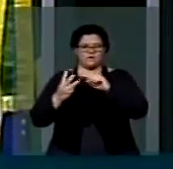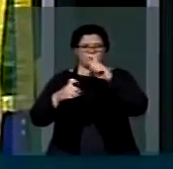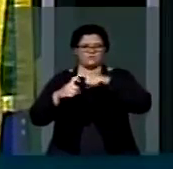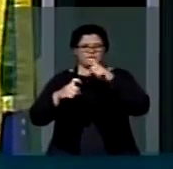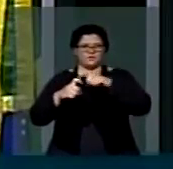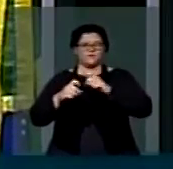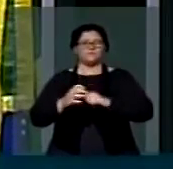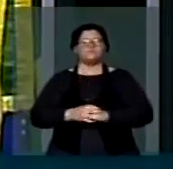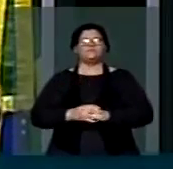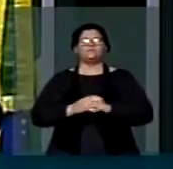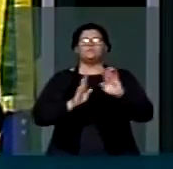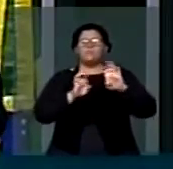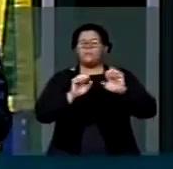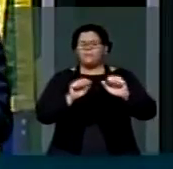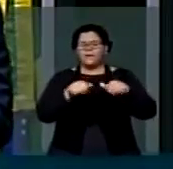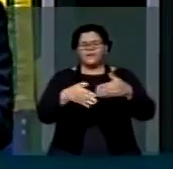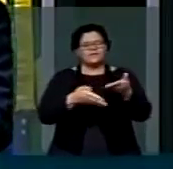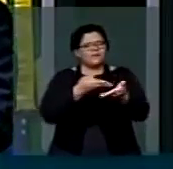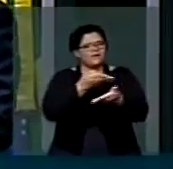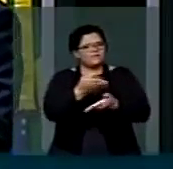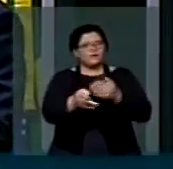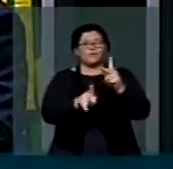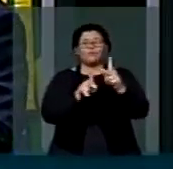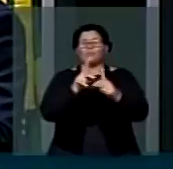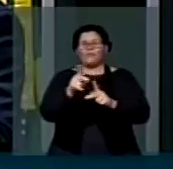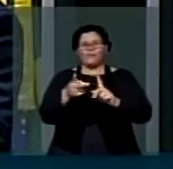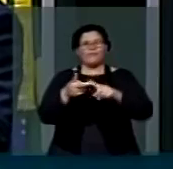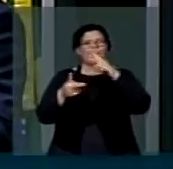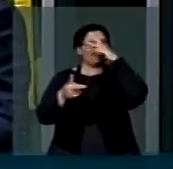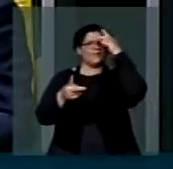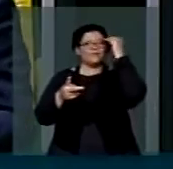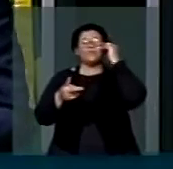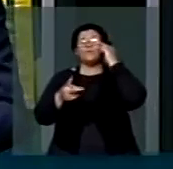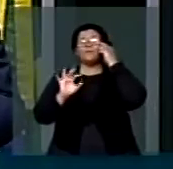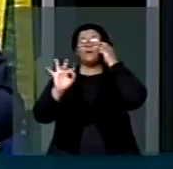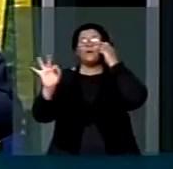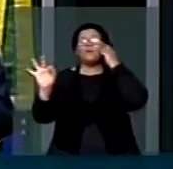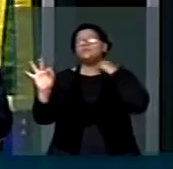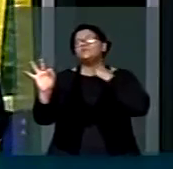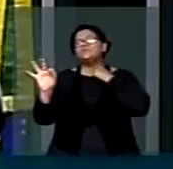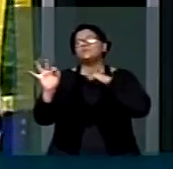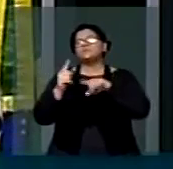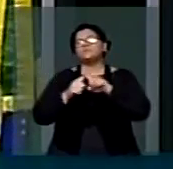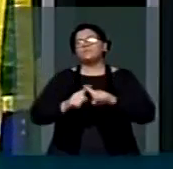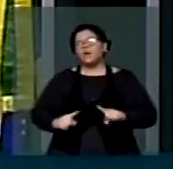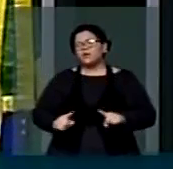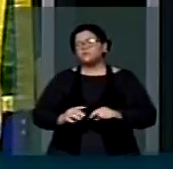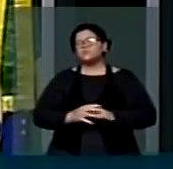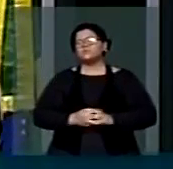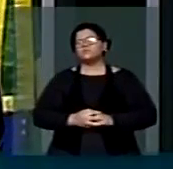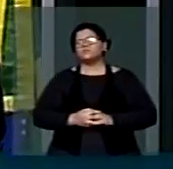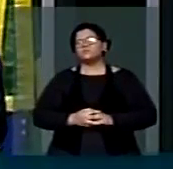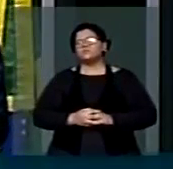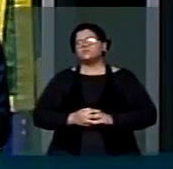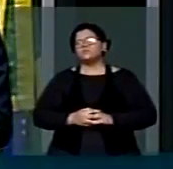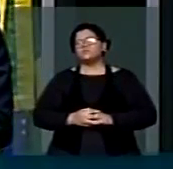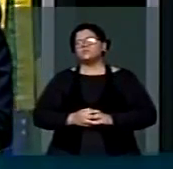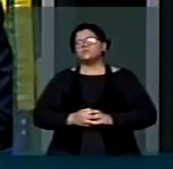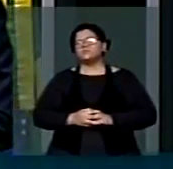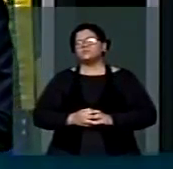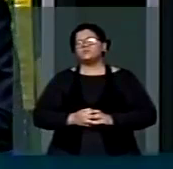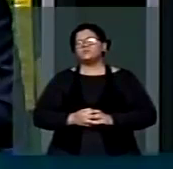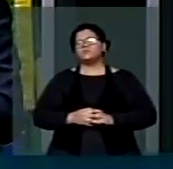povo. E entre eles não se pode haver nenhum tipo de confidência,